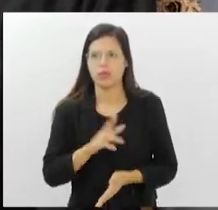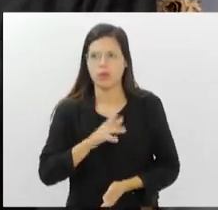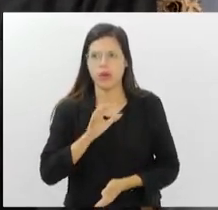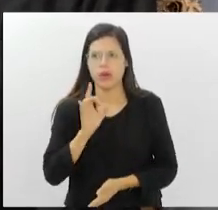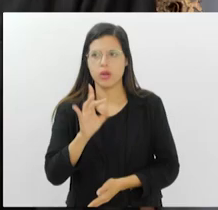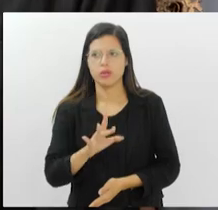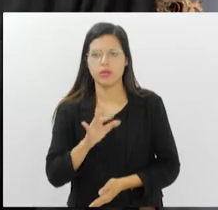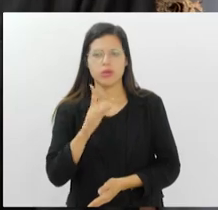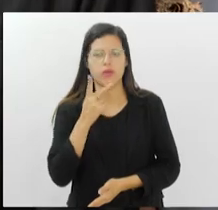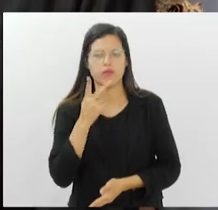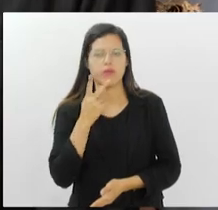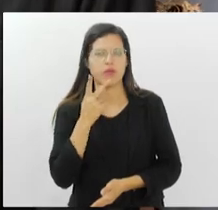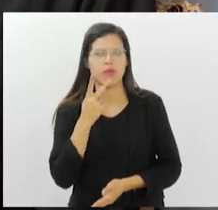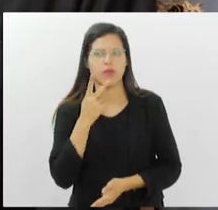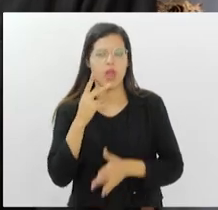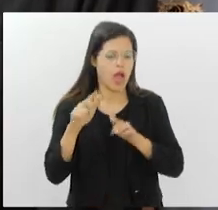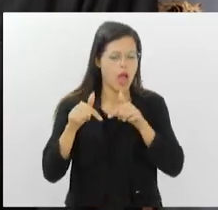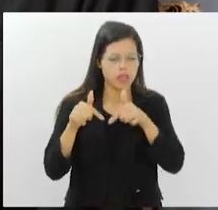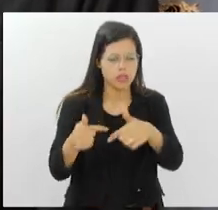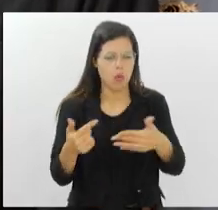falando